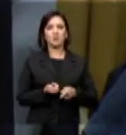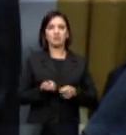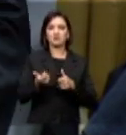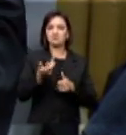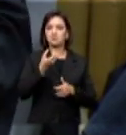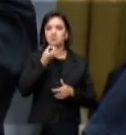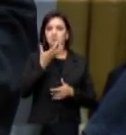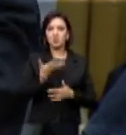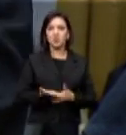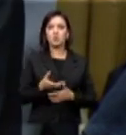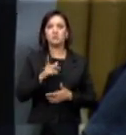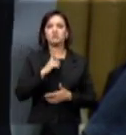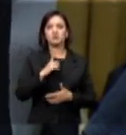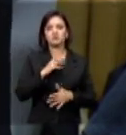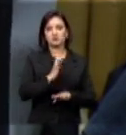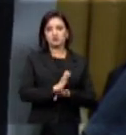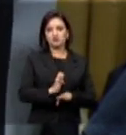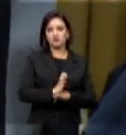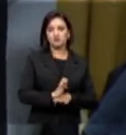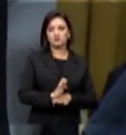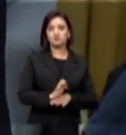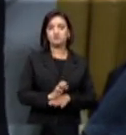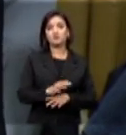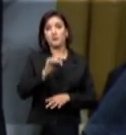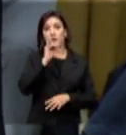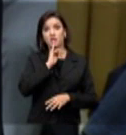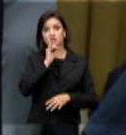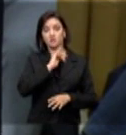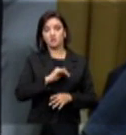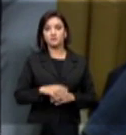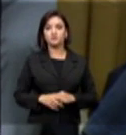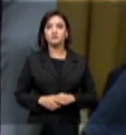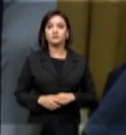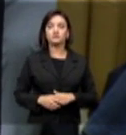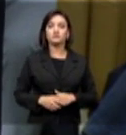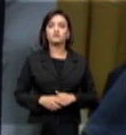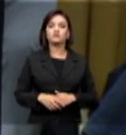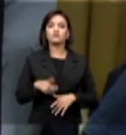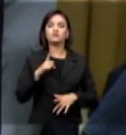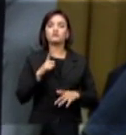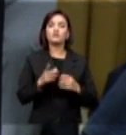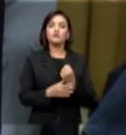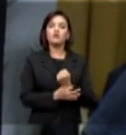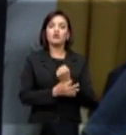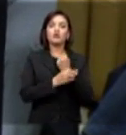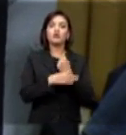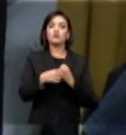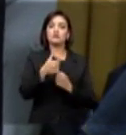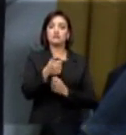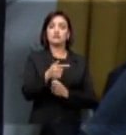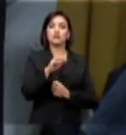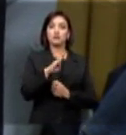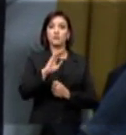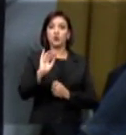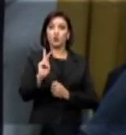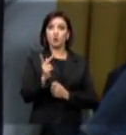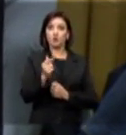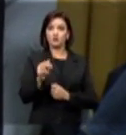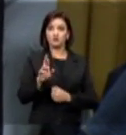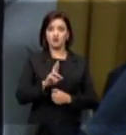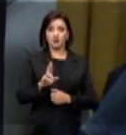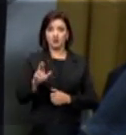relevantes para o Estado e para o país. Eu posso citar algum deles aqui. Será garantido mais de 7 bilhões de reais em